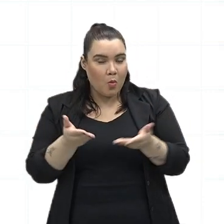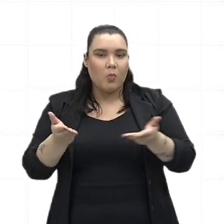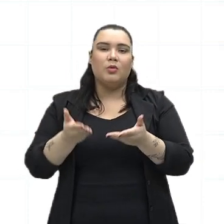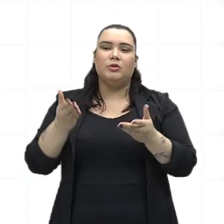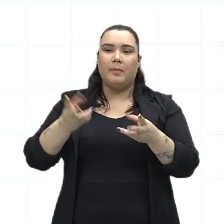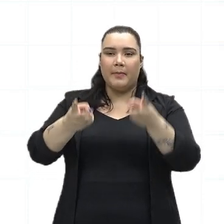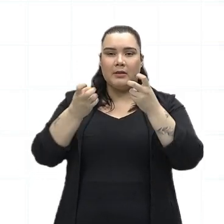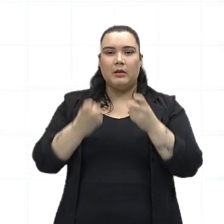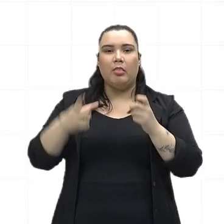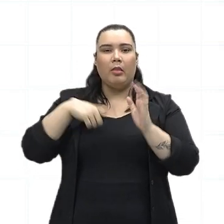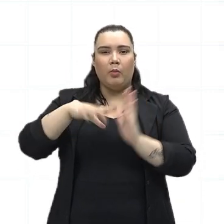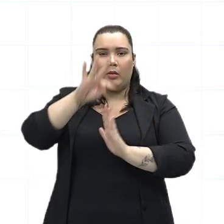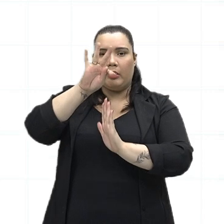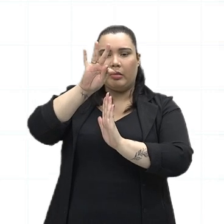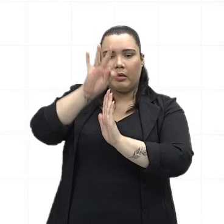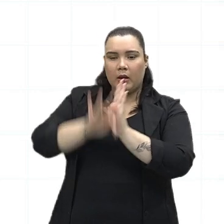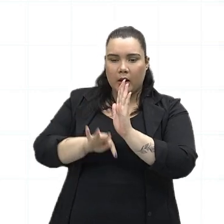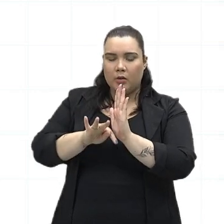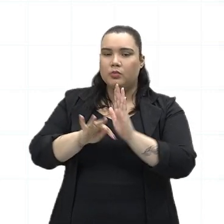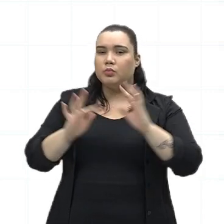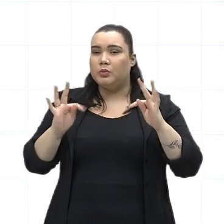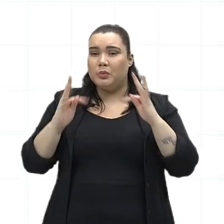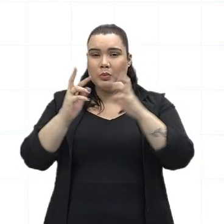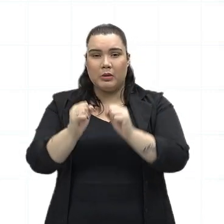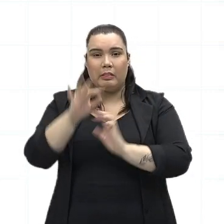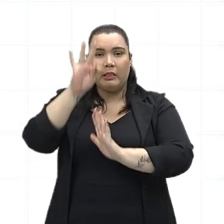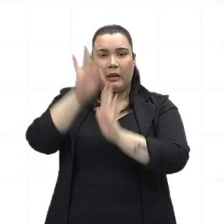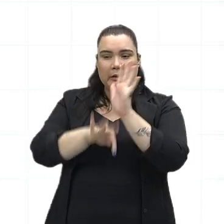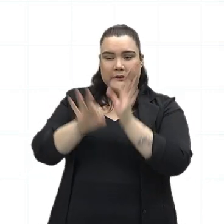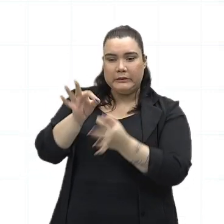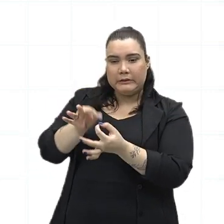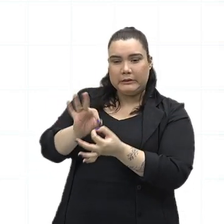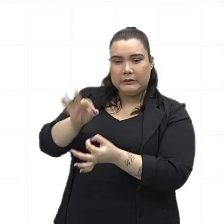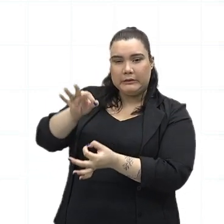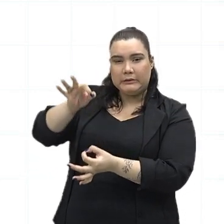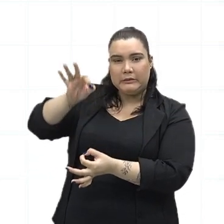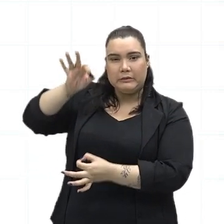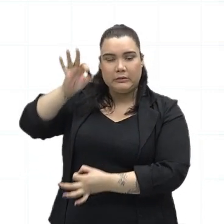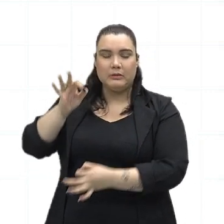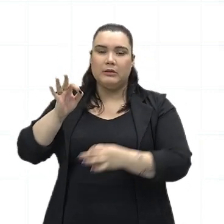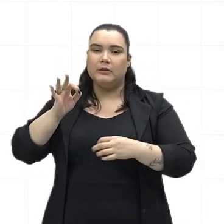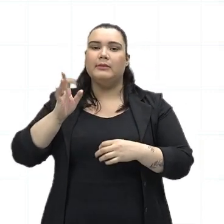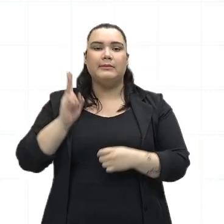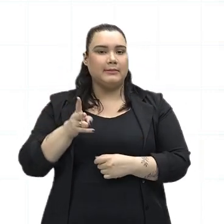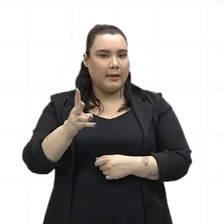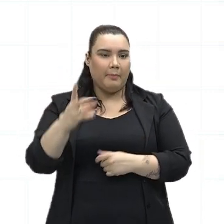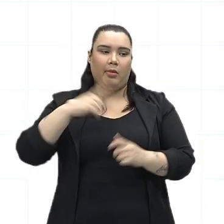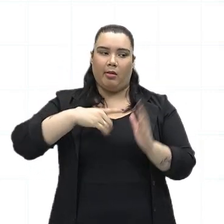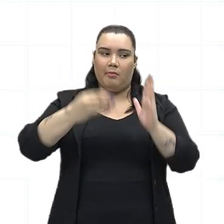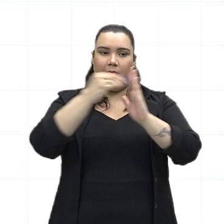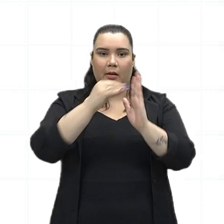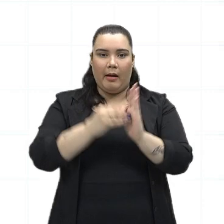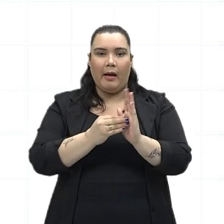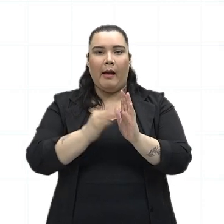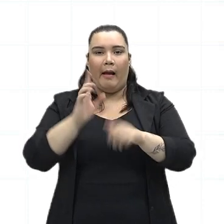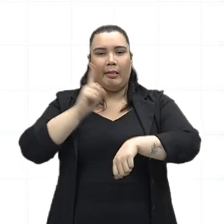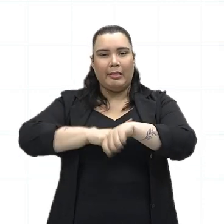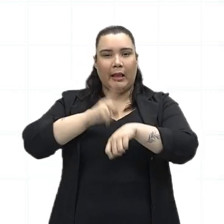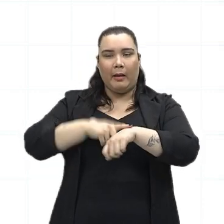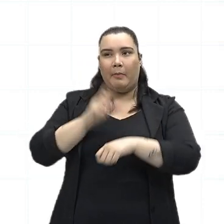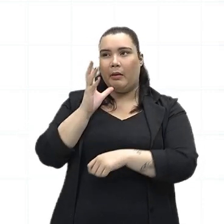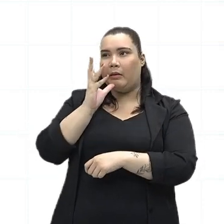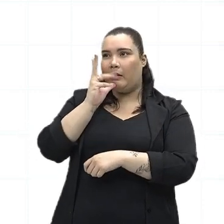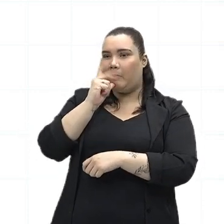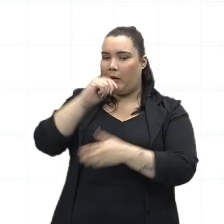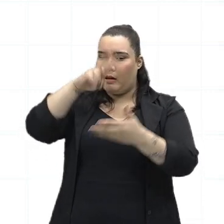vem com textos, tudo com muito texto, tudo contextualizado, e aí a gente não tem tempo para ler. Mesmo que a gente